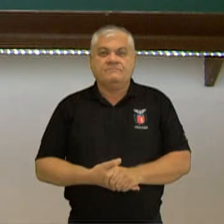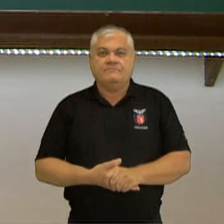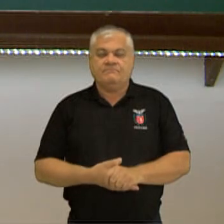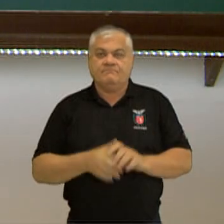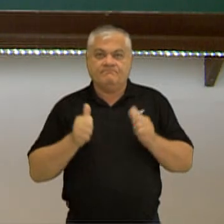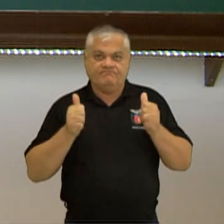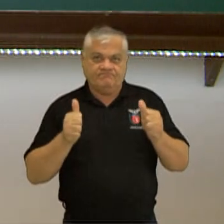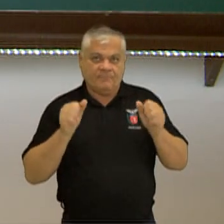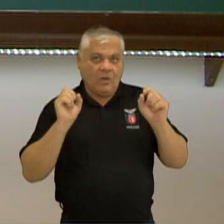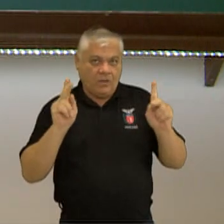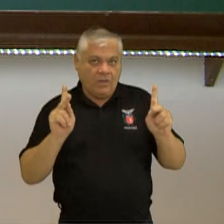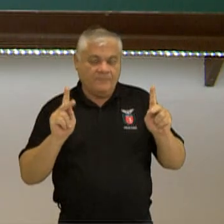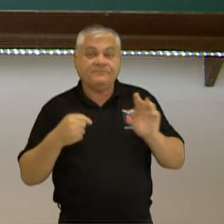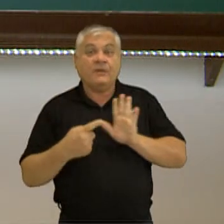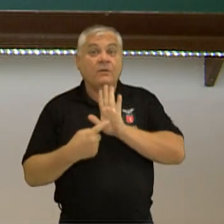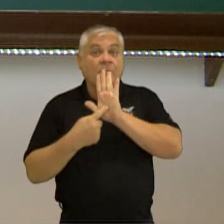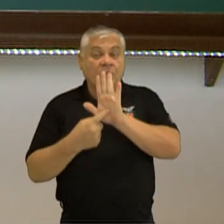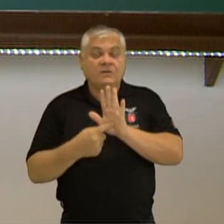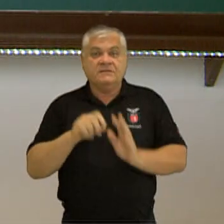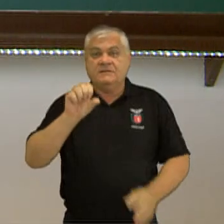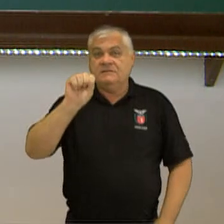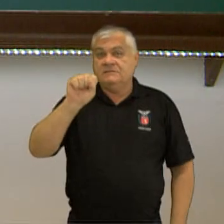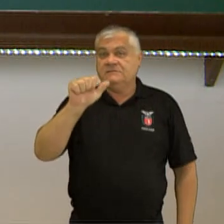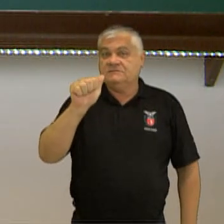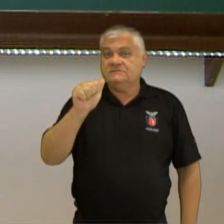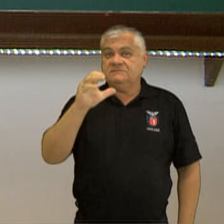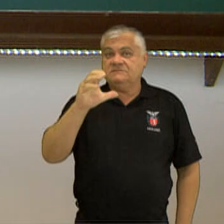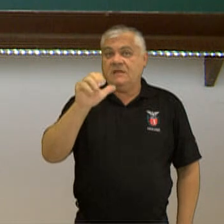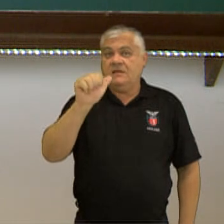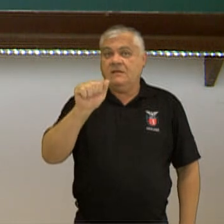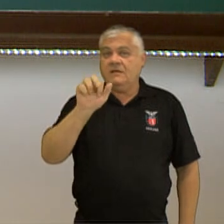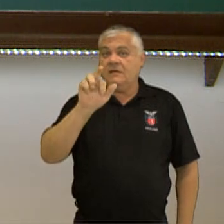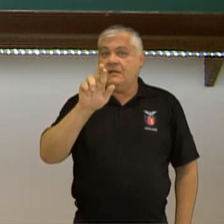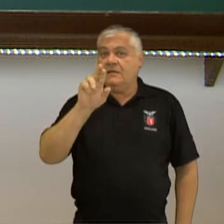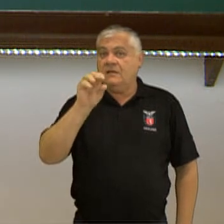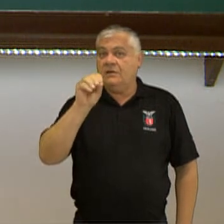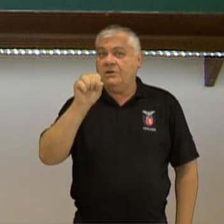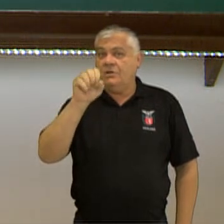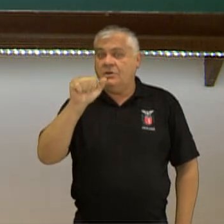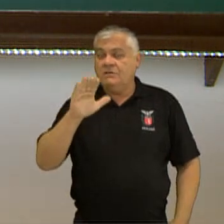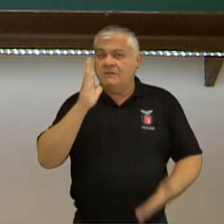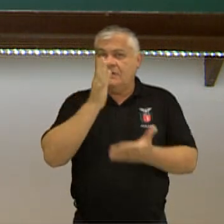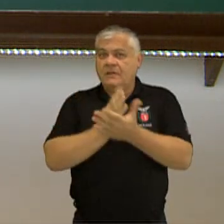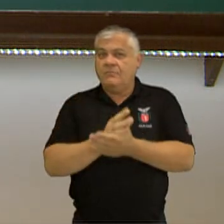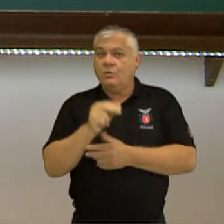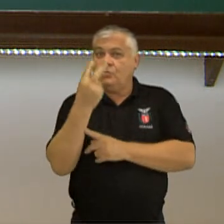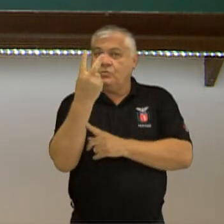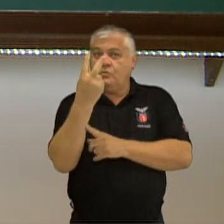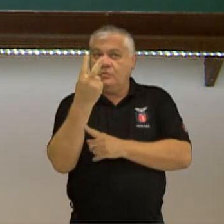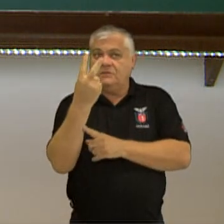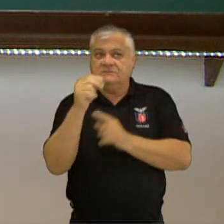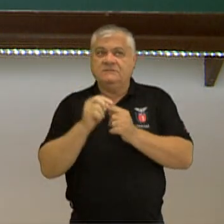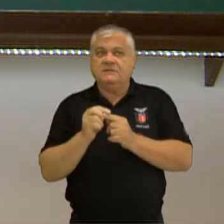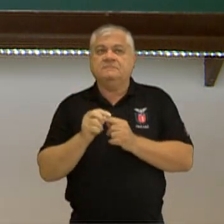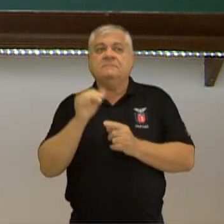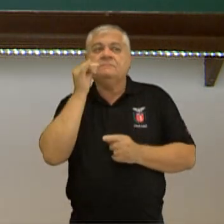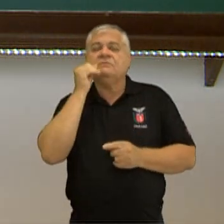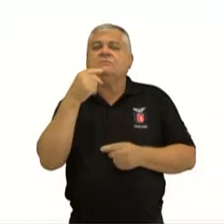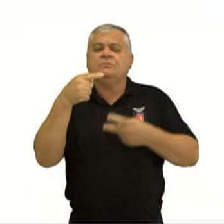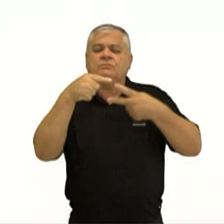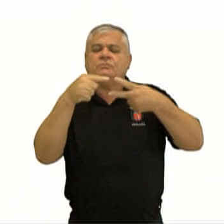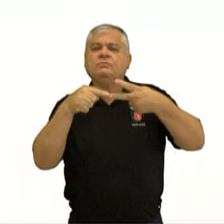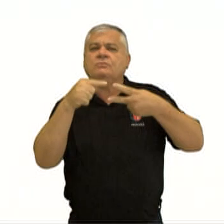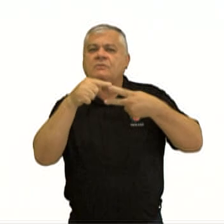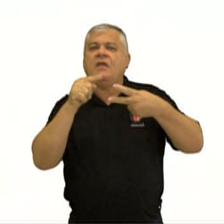Beleza, gente? Então, mostrando aqui a sacarose, depois ela foi quebrada em duas outras estruturas. Quais são essas duas outras estruturas?